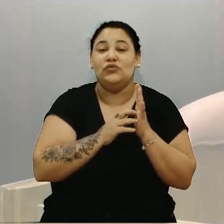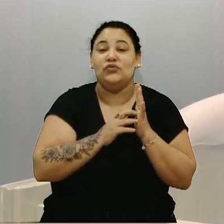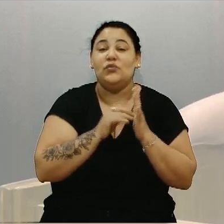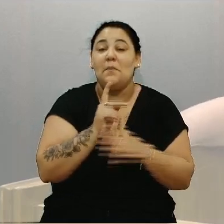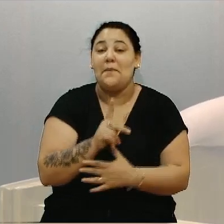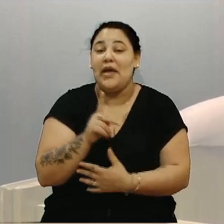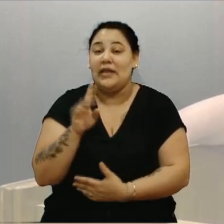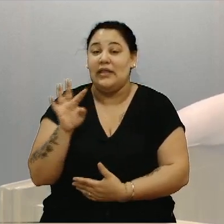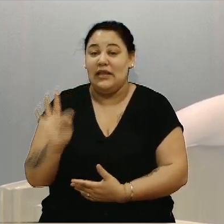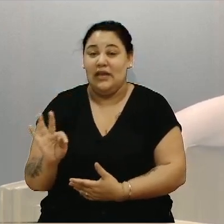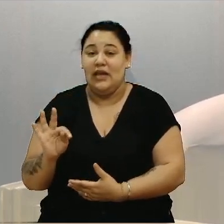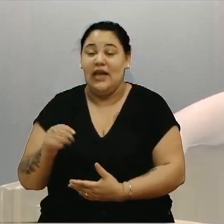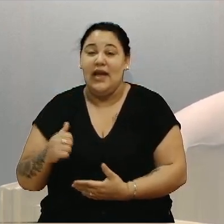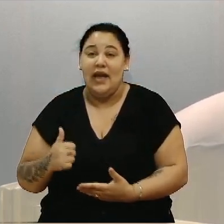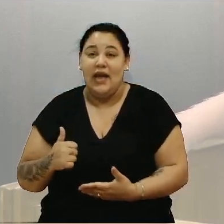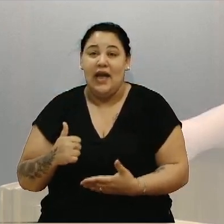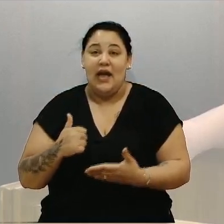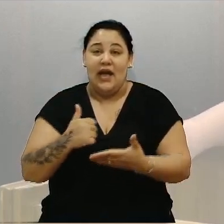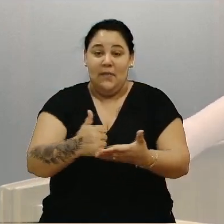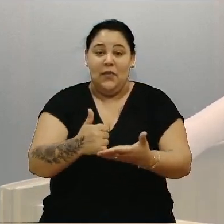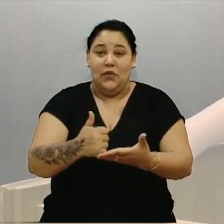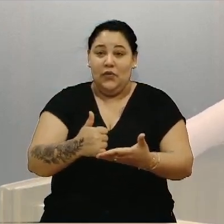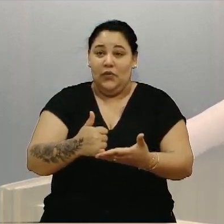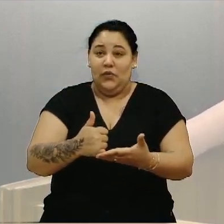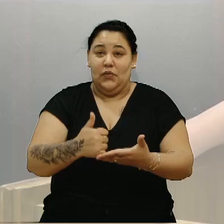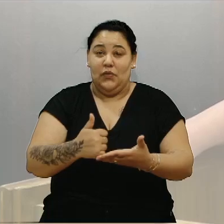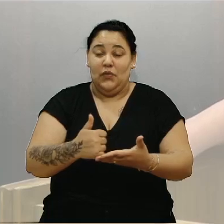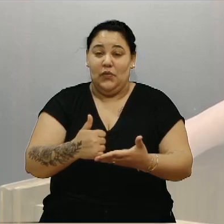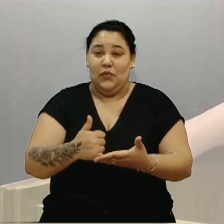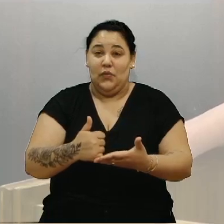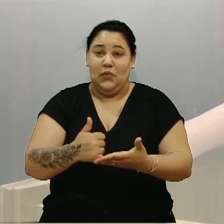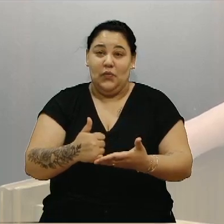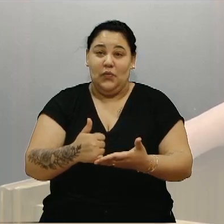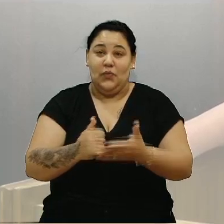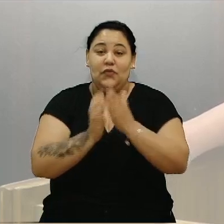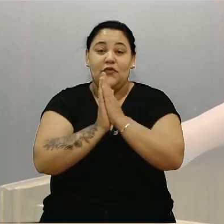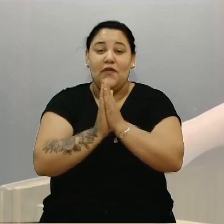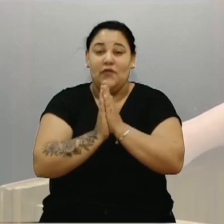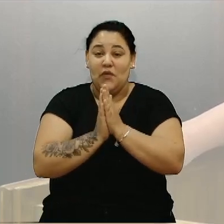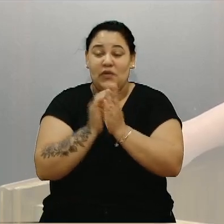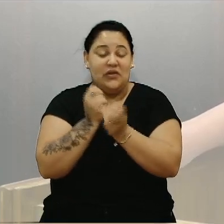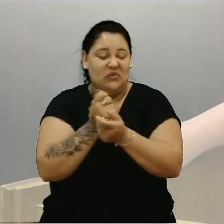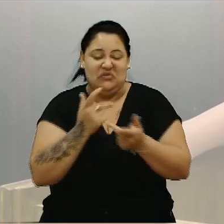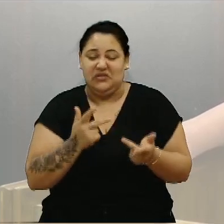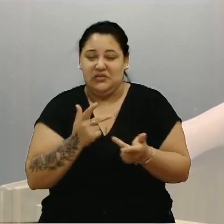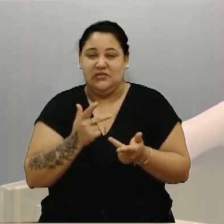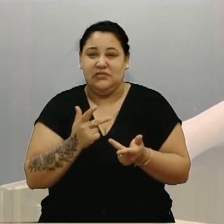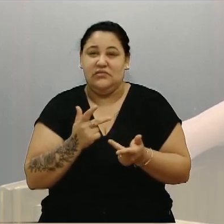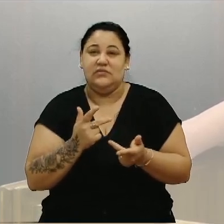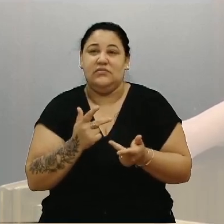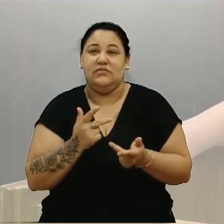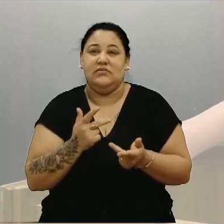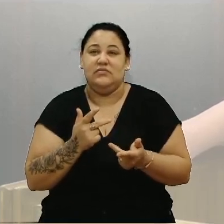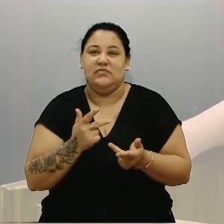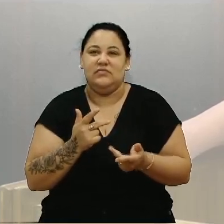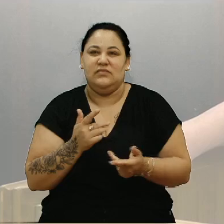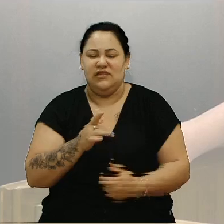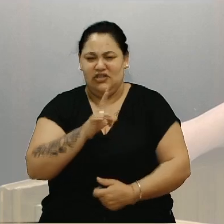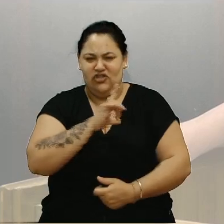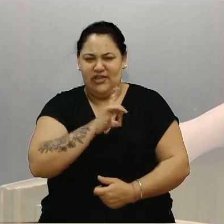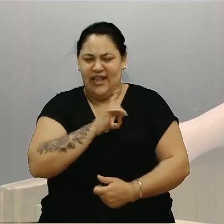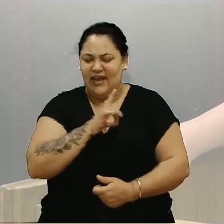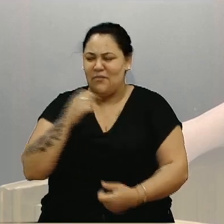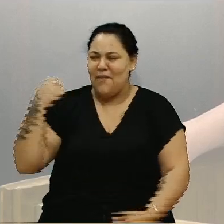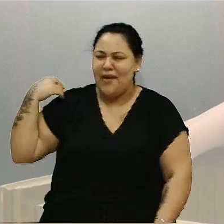Trabalhadores, apoiou por conluio, por cargo, por favor. E a gente tem uma